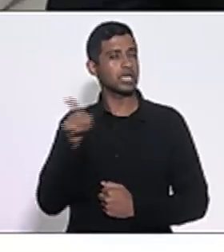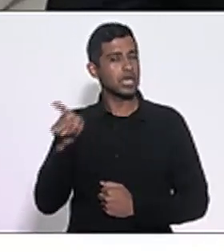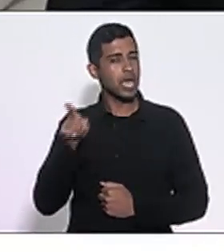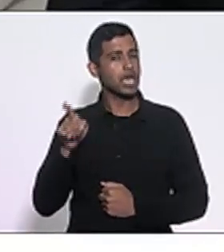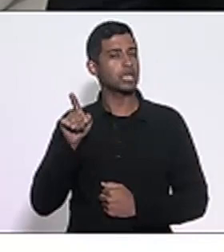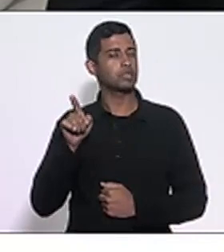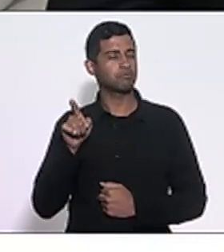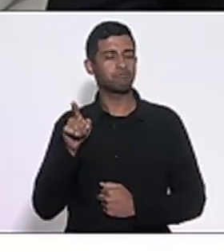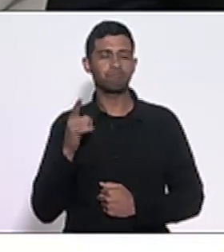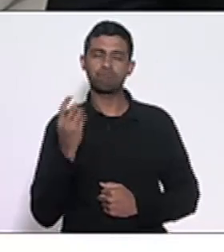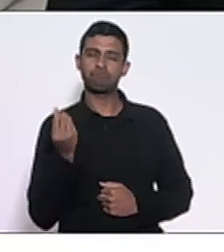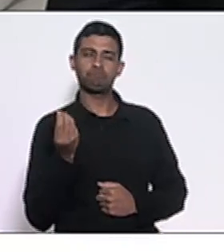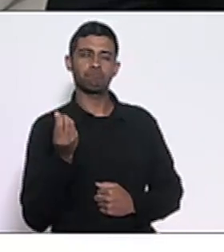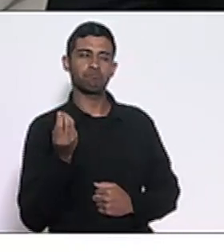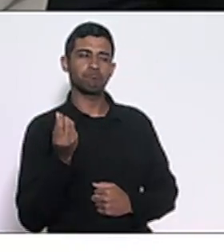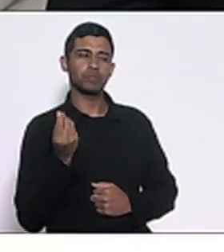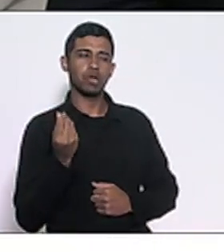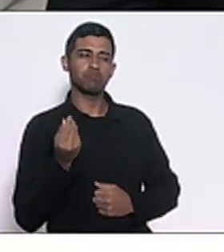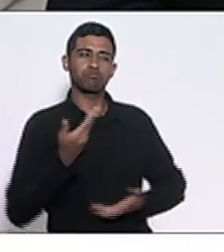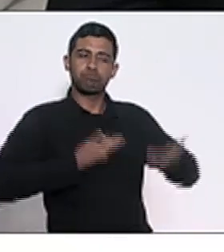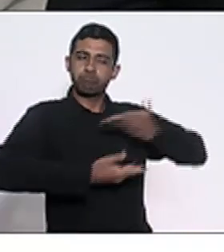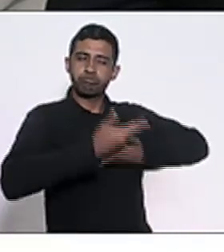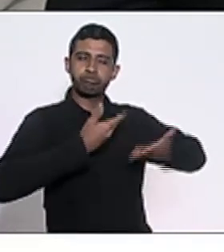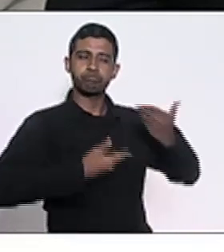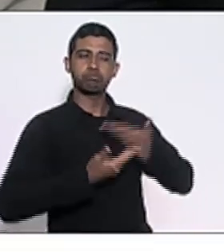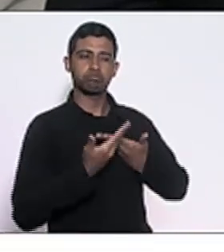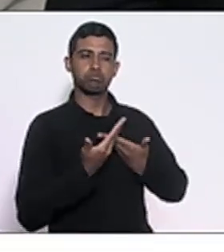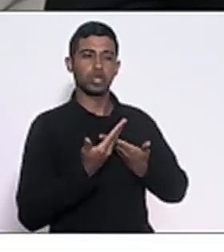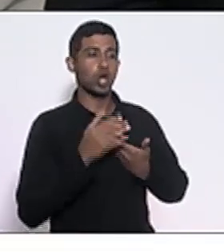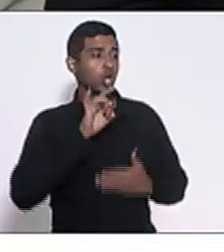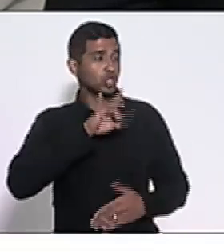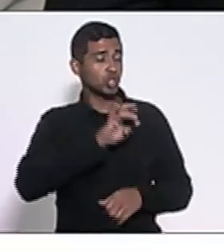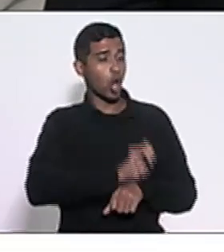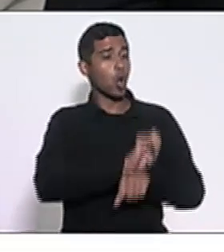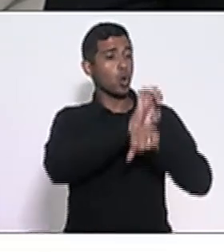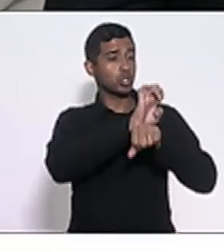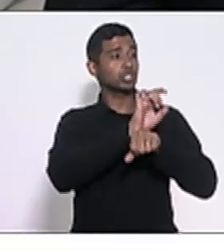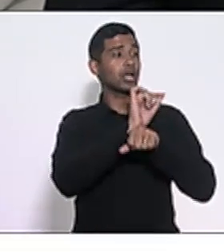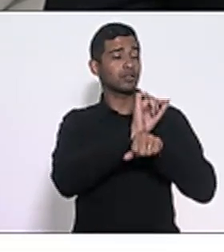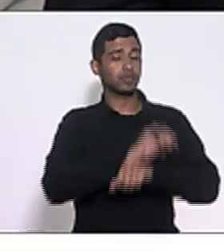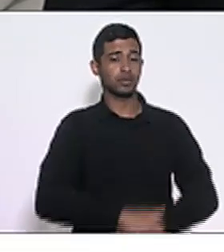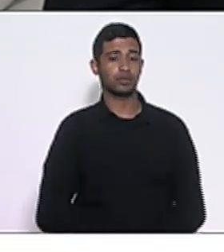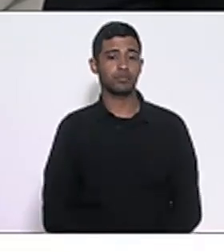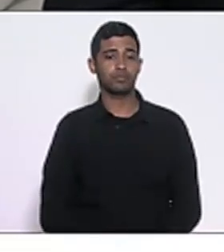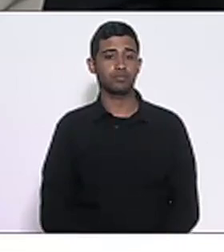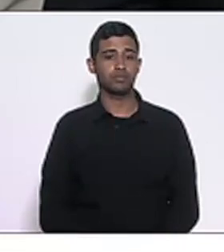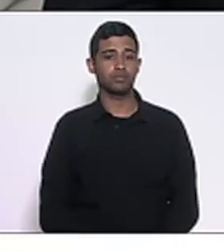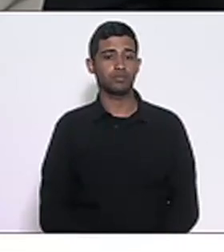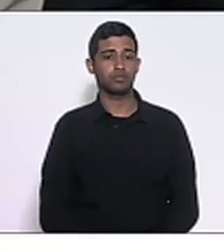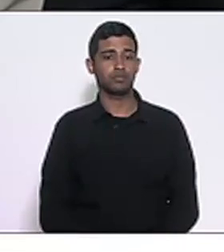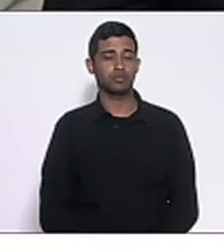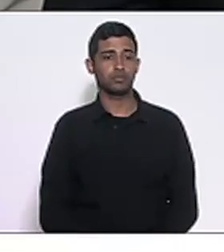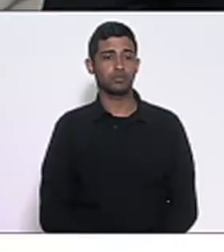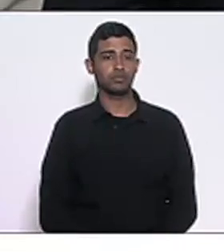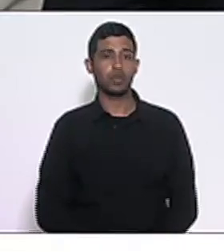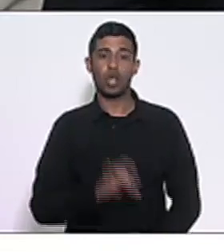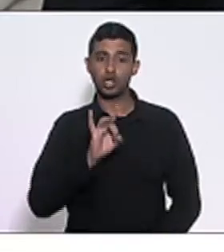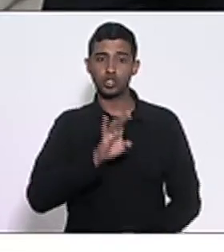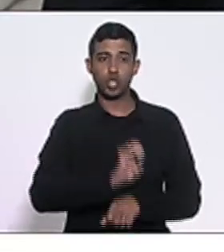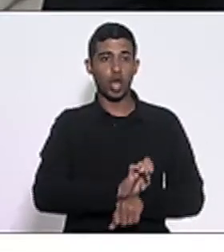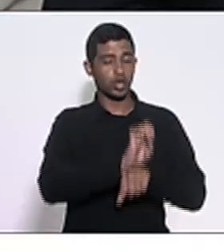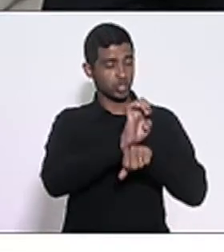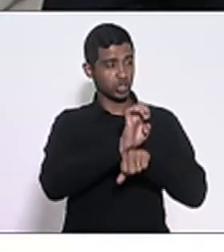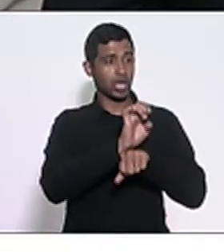se engaje naquele processo. É só o Estado ter claro que isso é